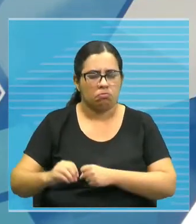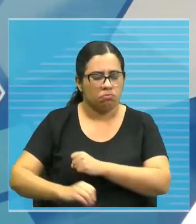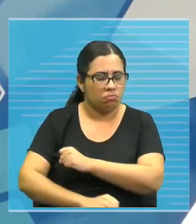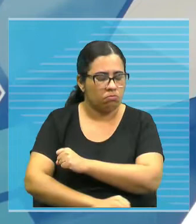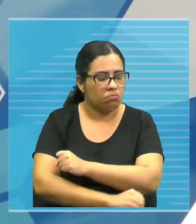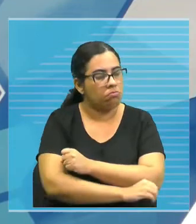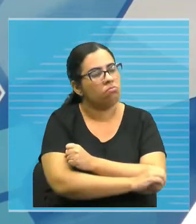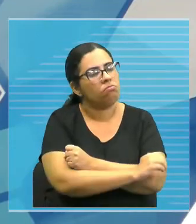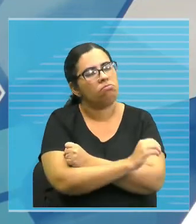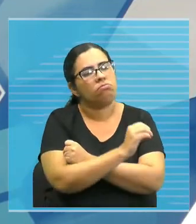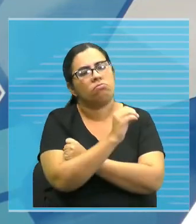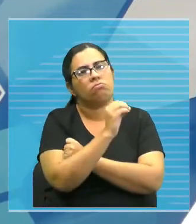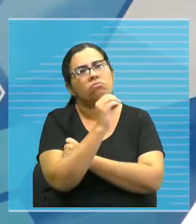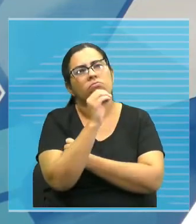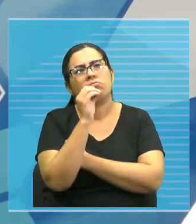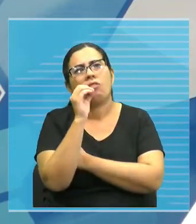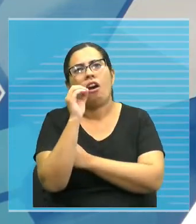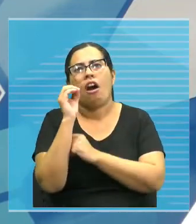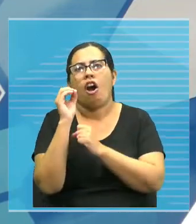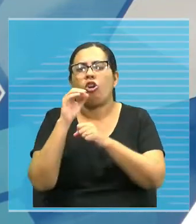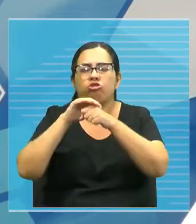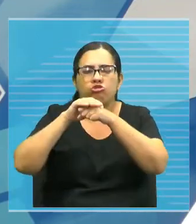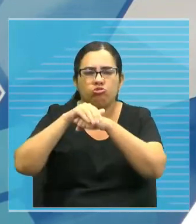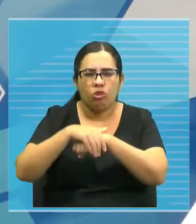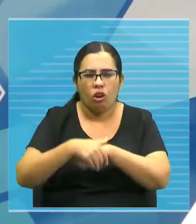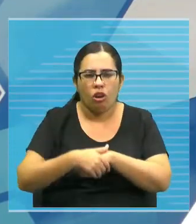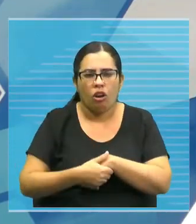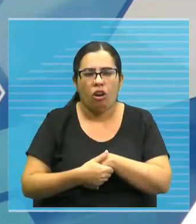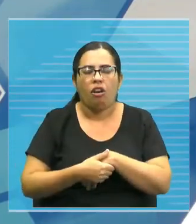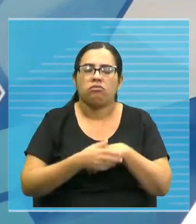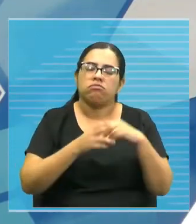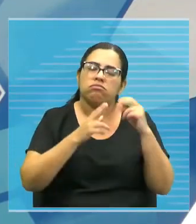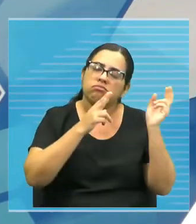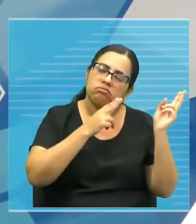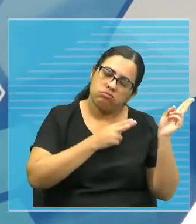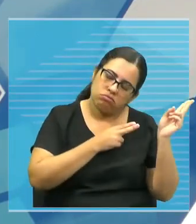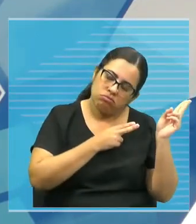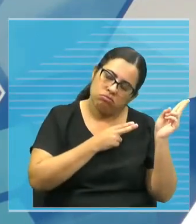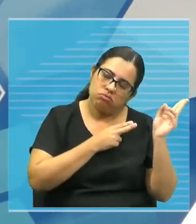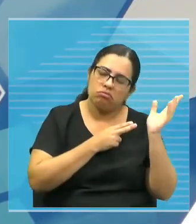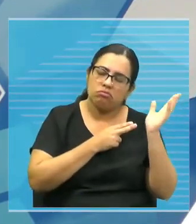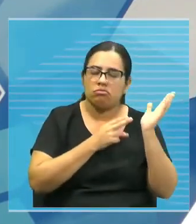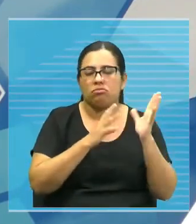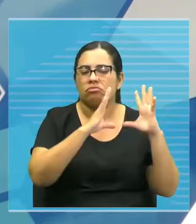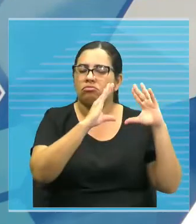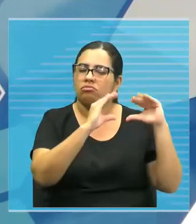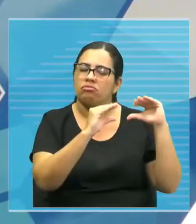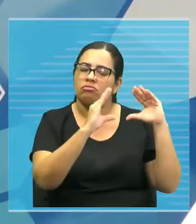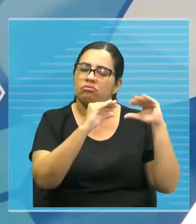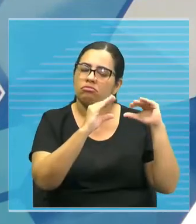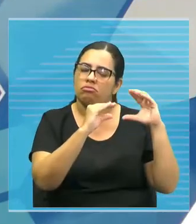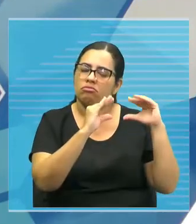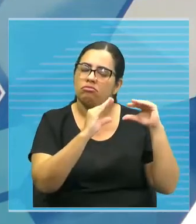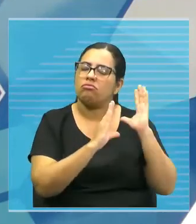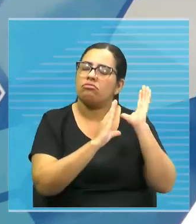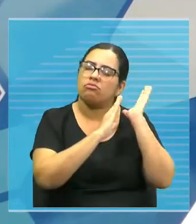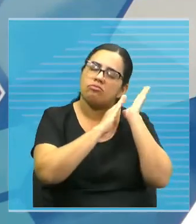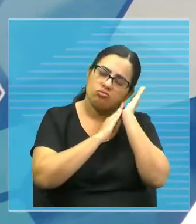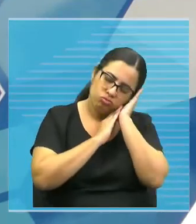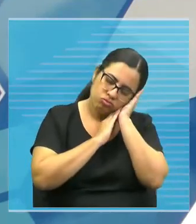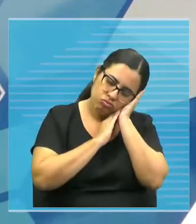dia, você se deita, coloca a cabeça ali num lençolzinho, no